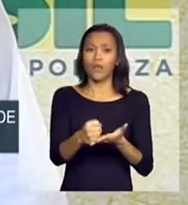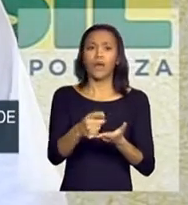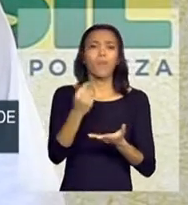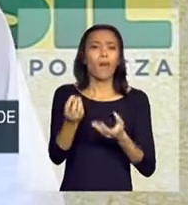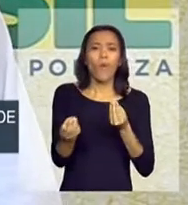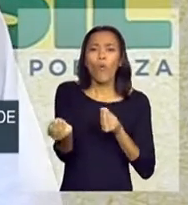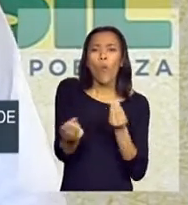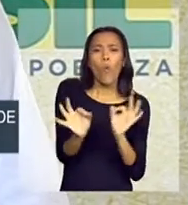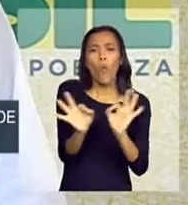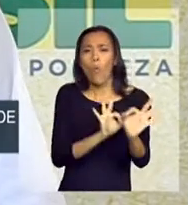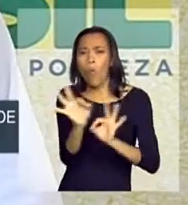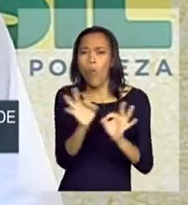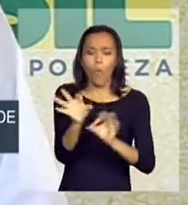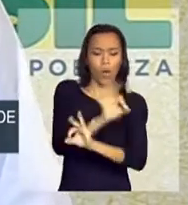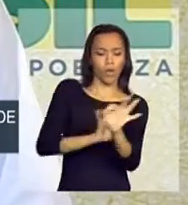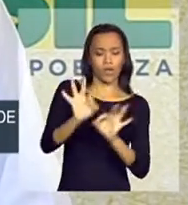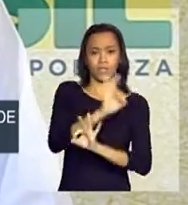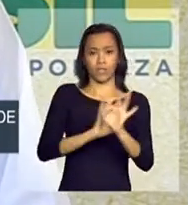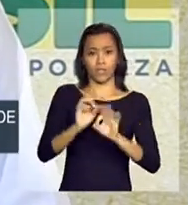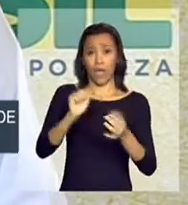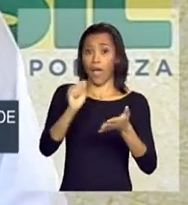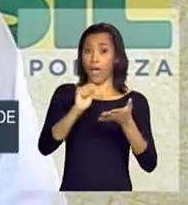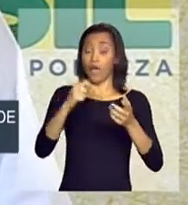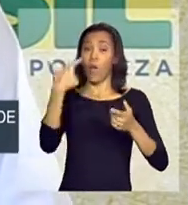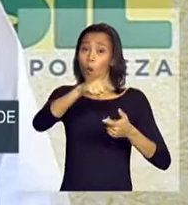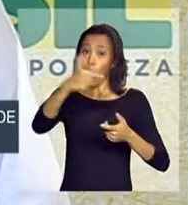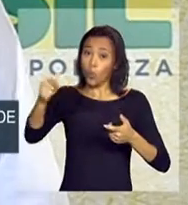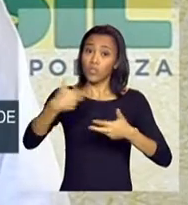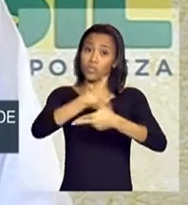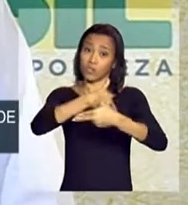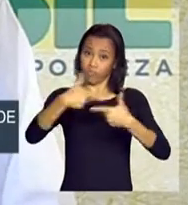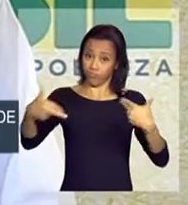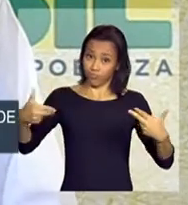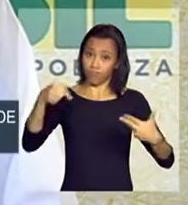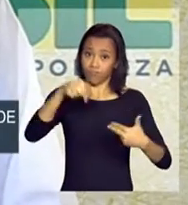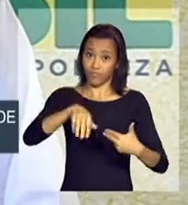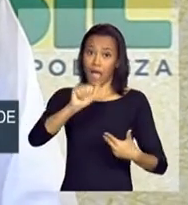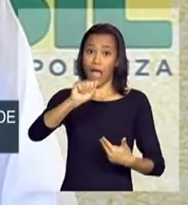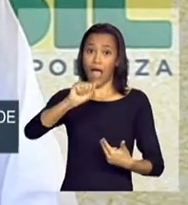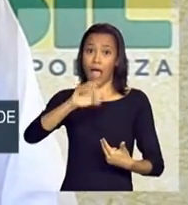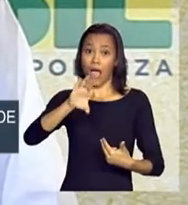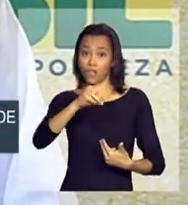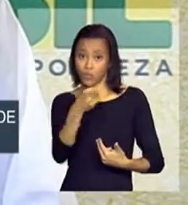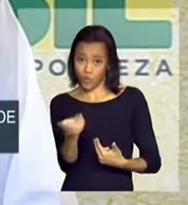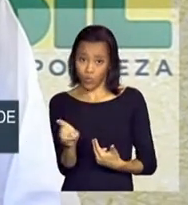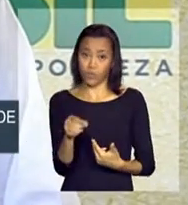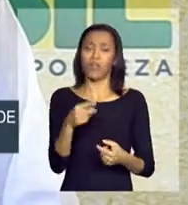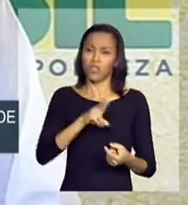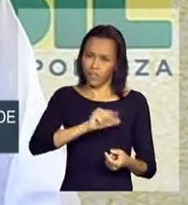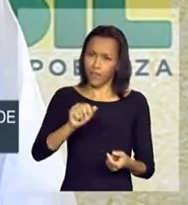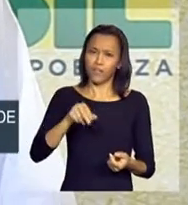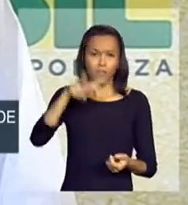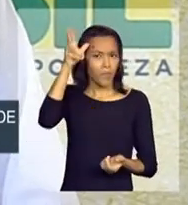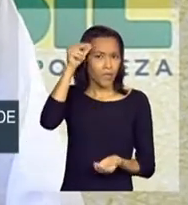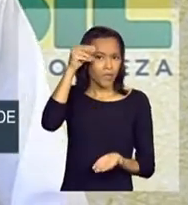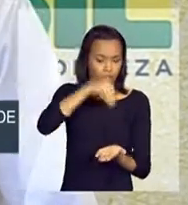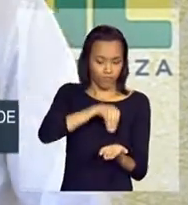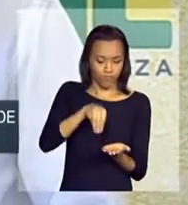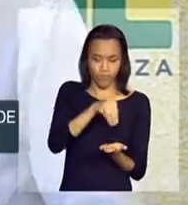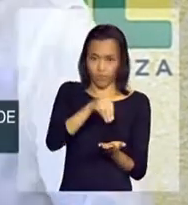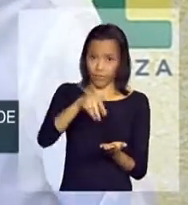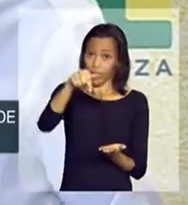atividades atividade física permanente e outras atividades complementares aqui também nós vamos ter o xadrez na escola aqui